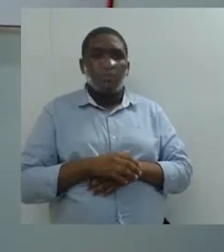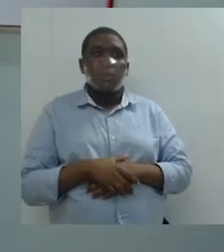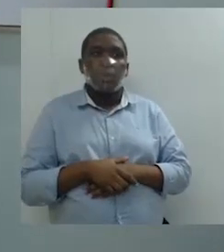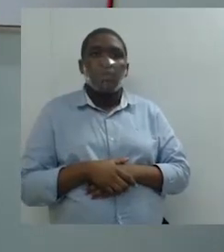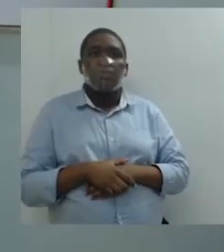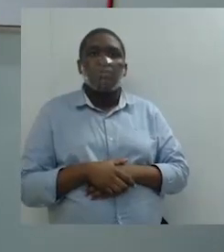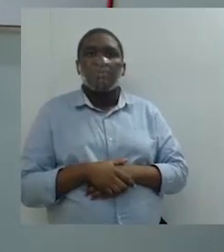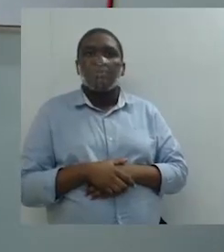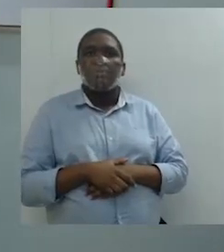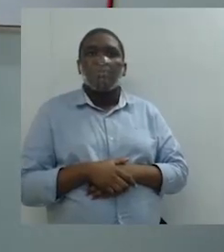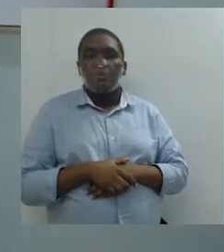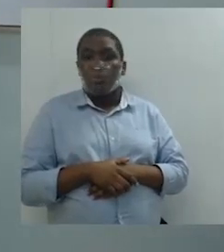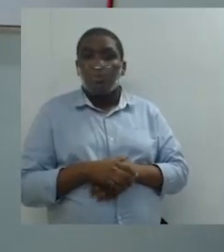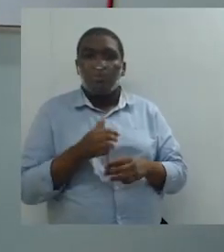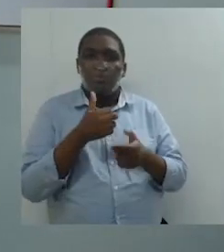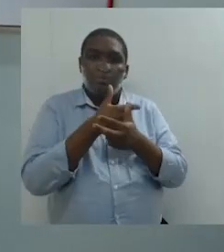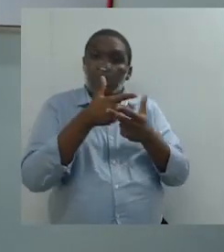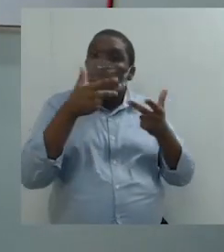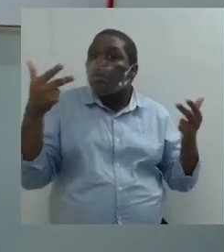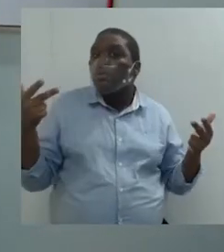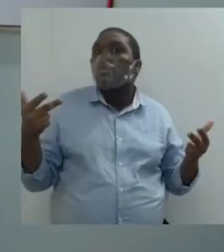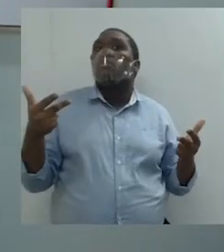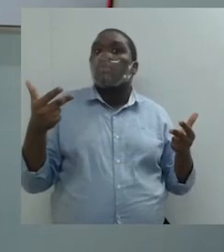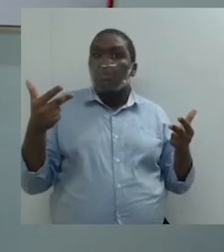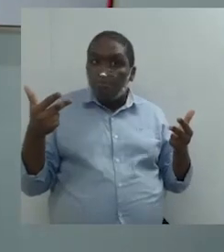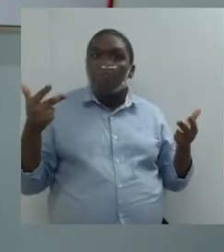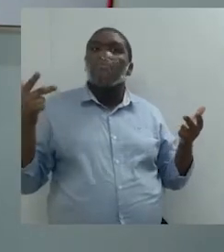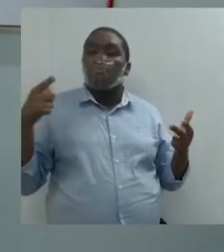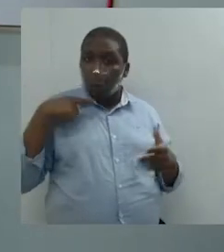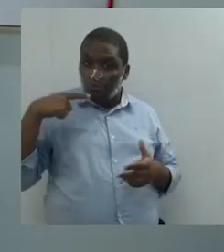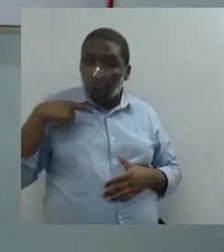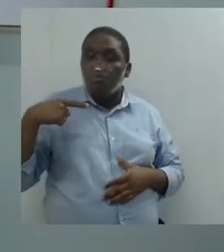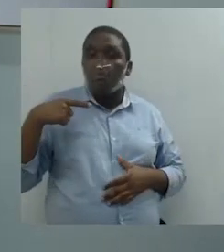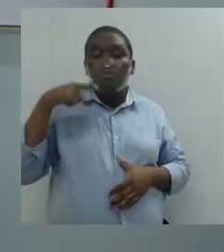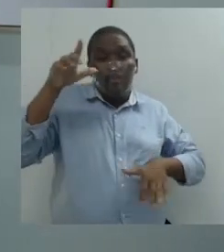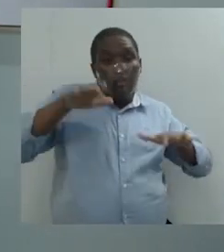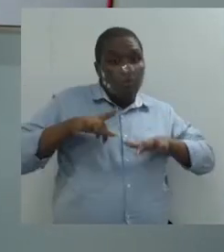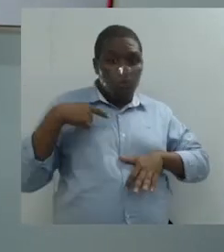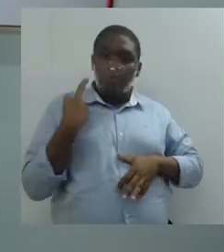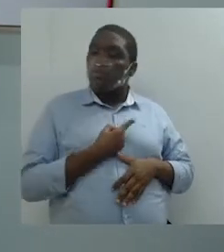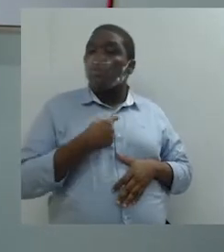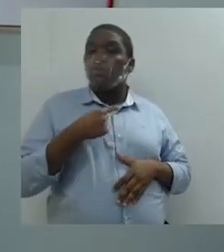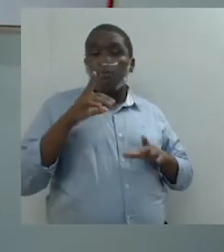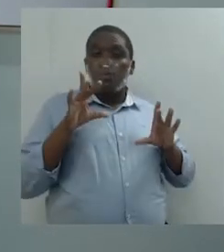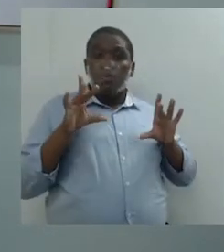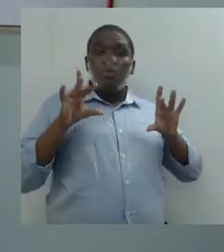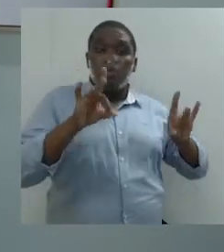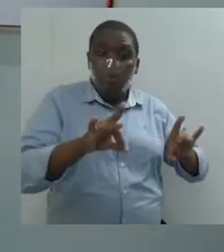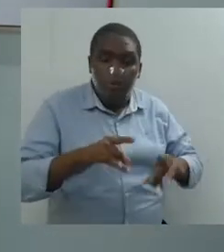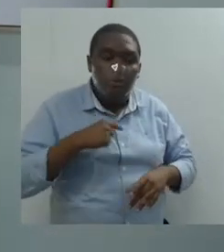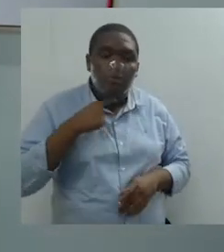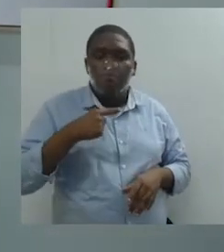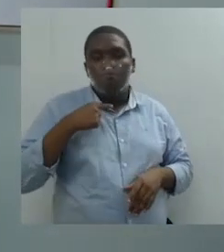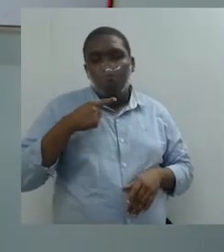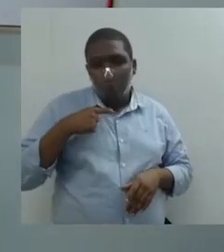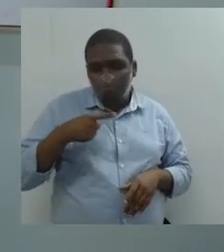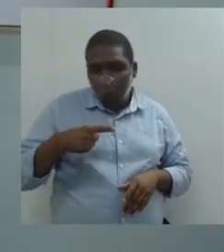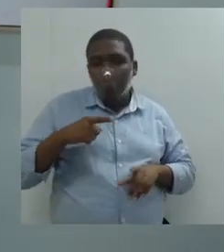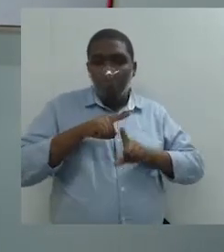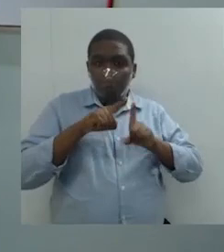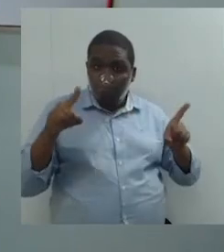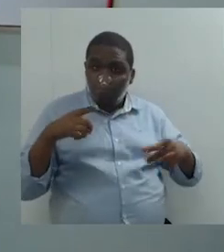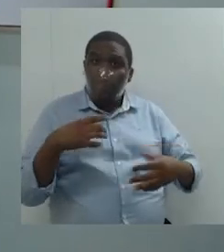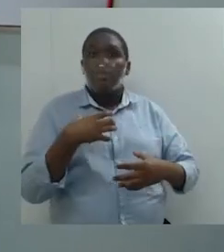São elementos concretos e que muitas vezes não tocamos, mas